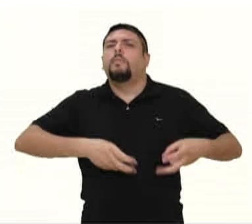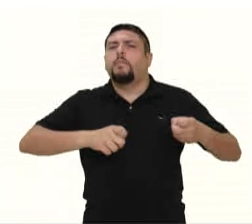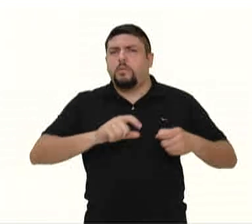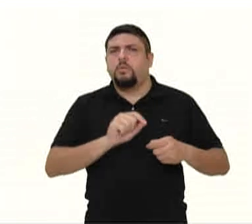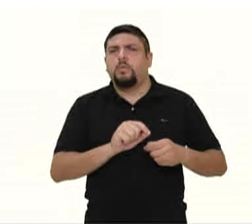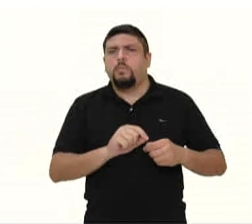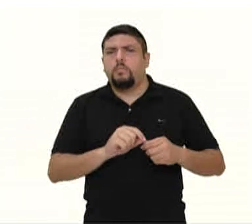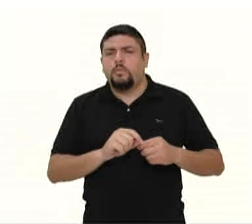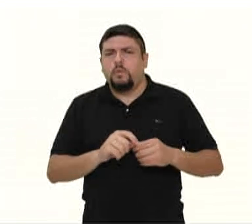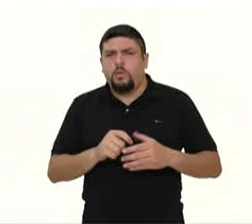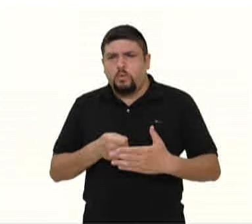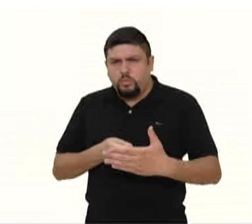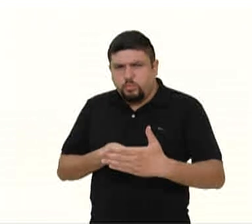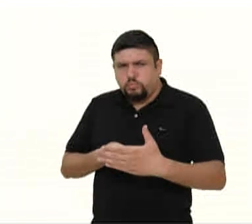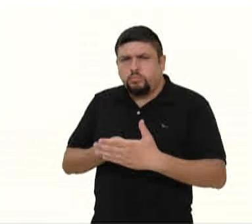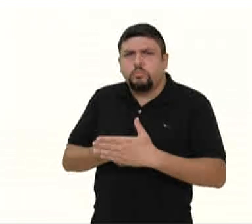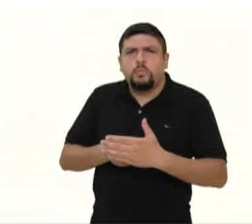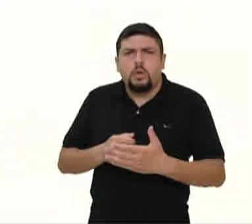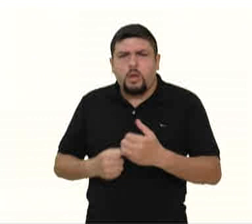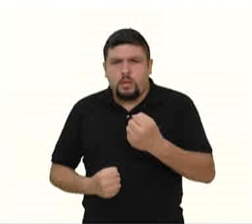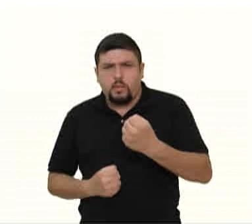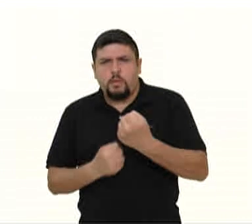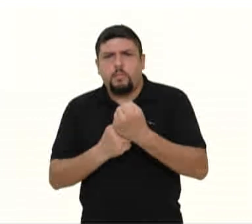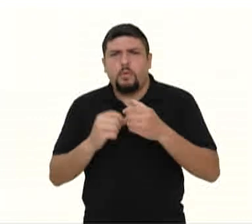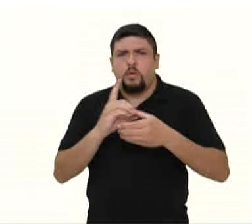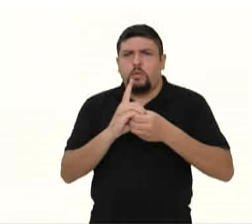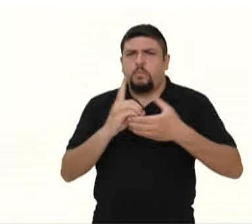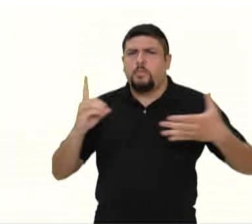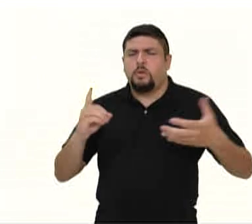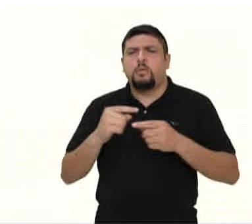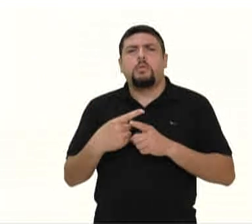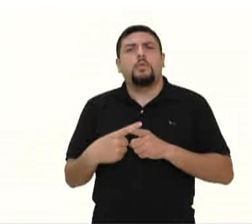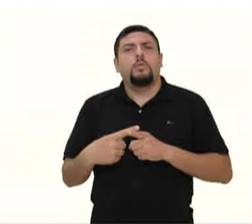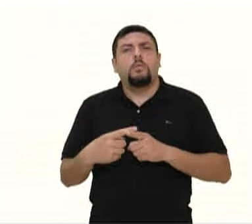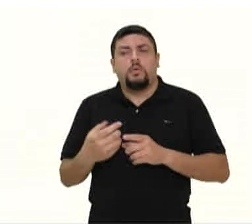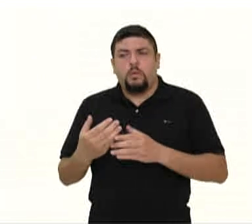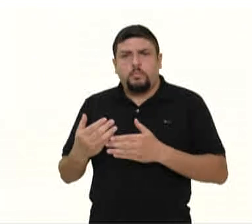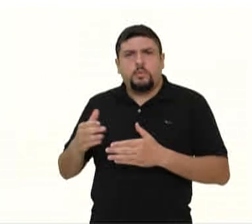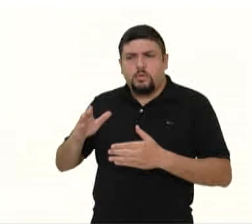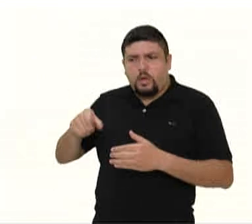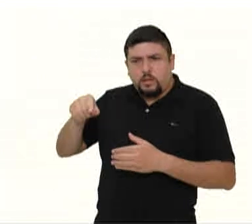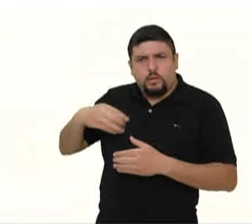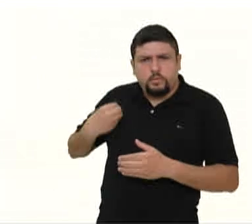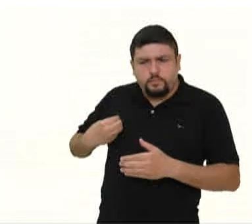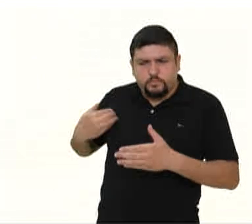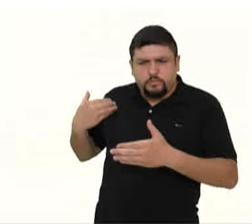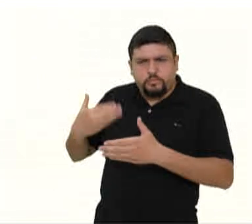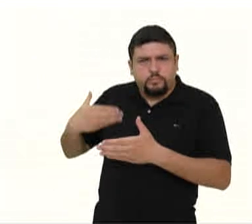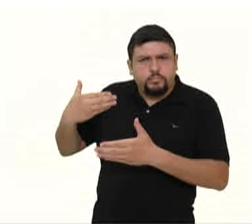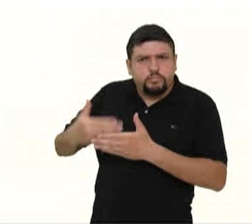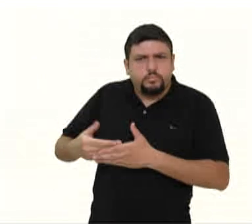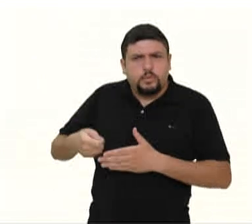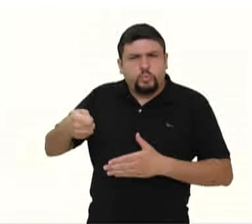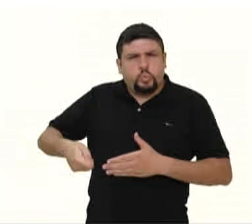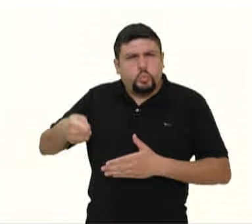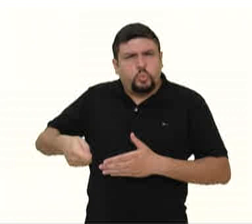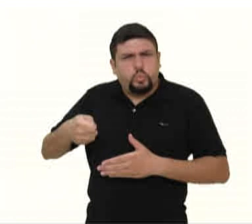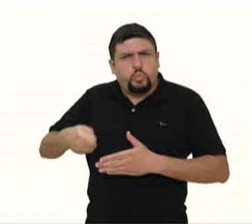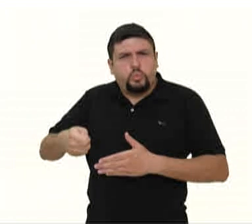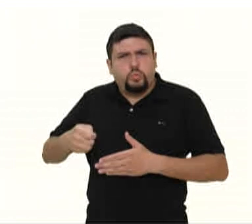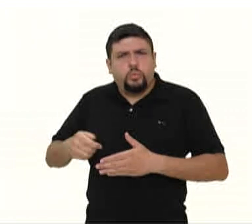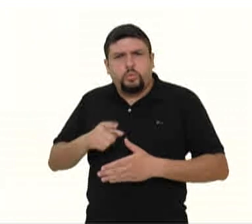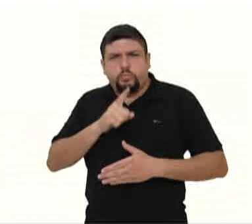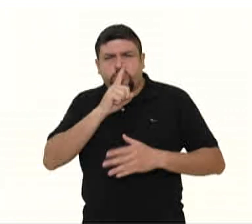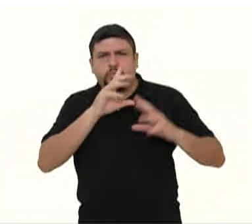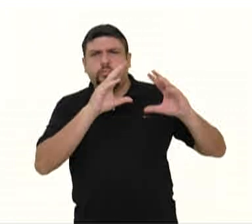defesa da democracia e das liberdades individuais, já que vivia-se uma ditadura que usava da censura para calar o meio